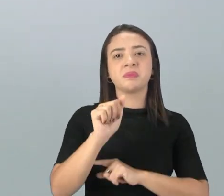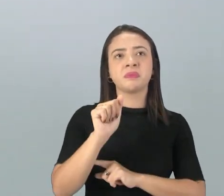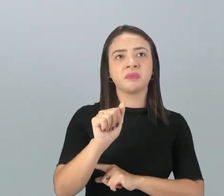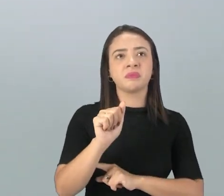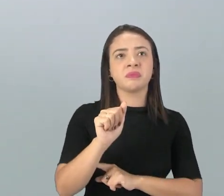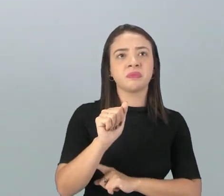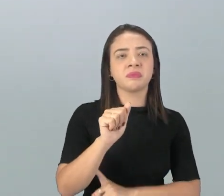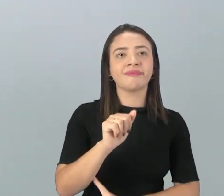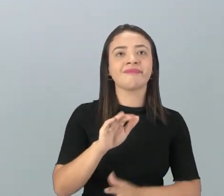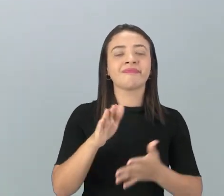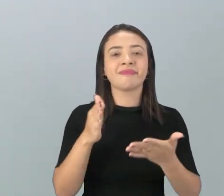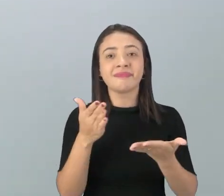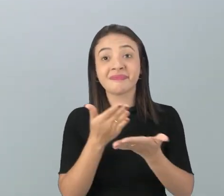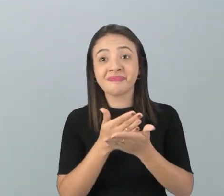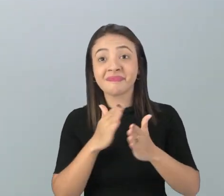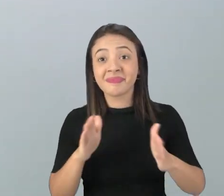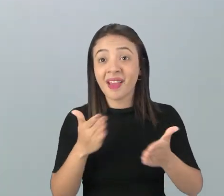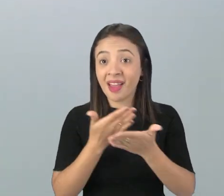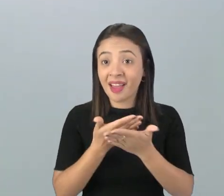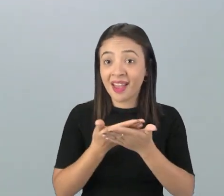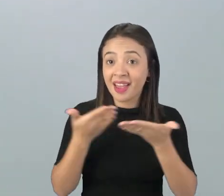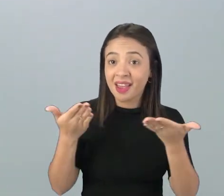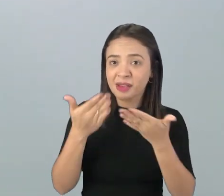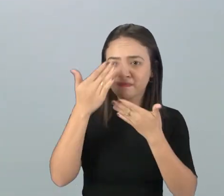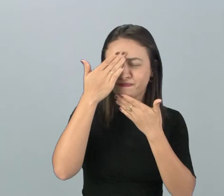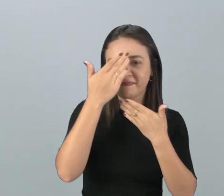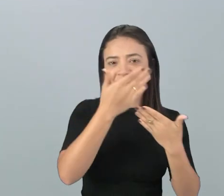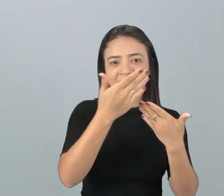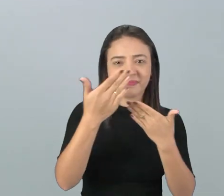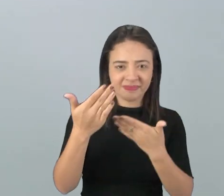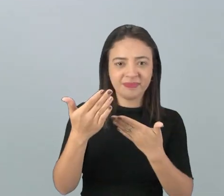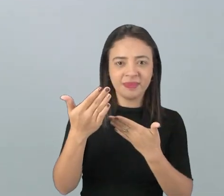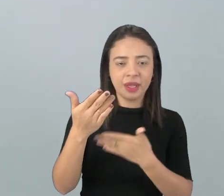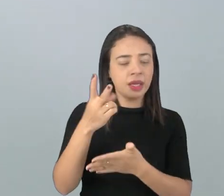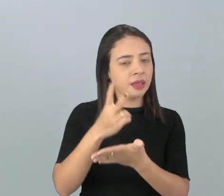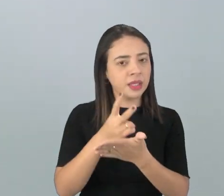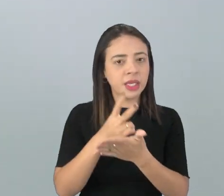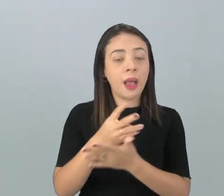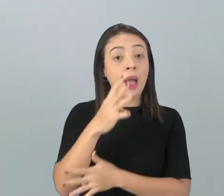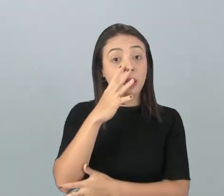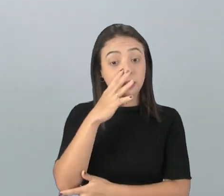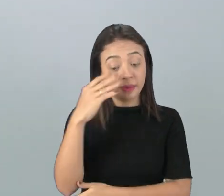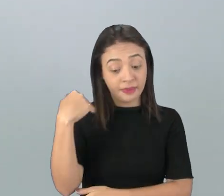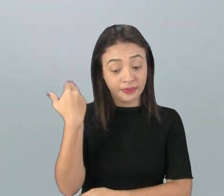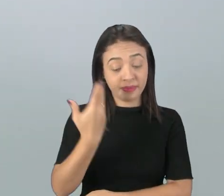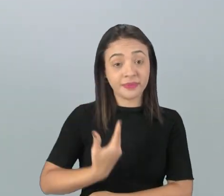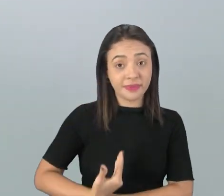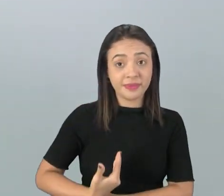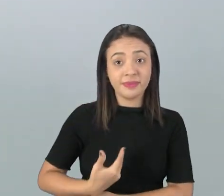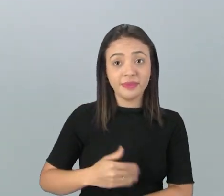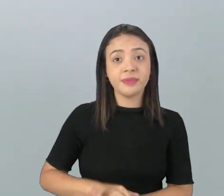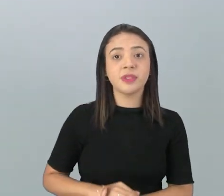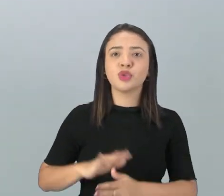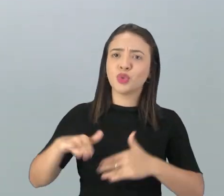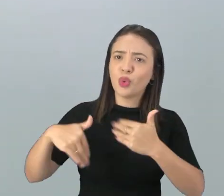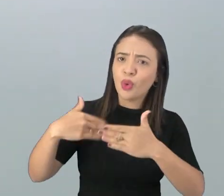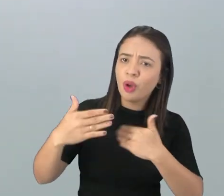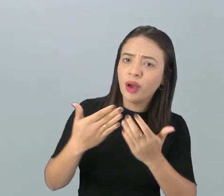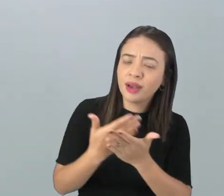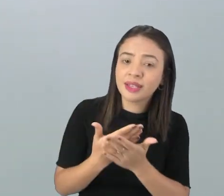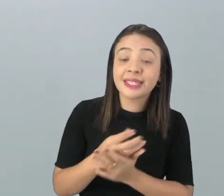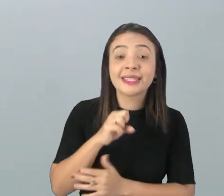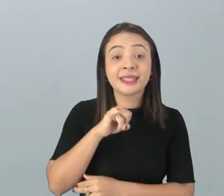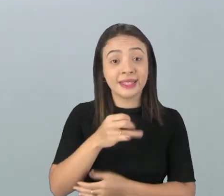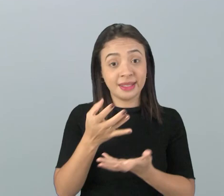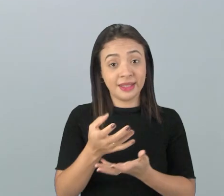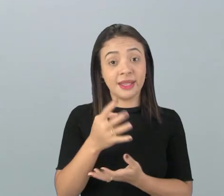Com isso, encerramos nossa aula de hoje, agradecendo a todos vocês que têm acompanhado o desenvolvimento de todas essas aulas. Se você